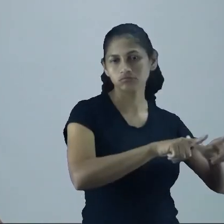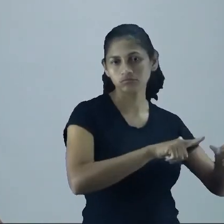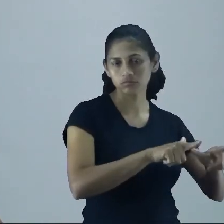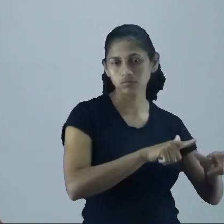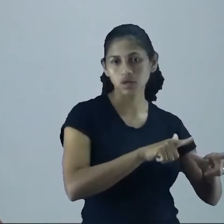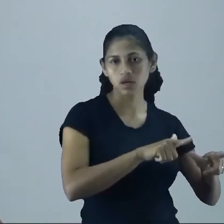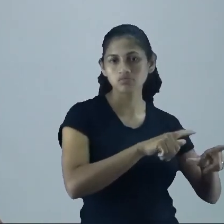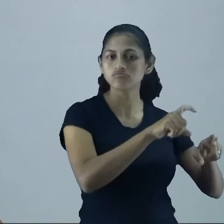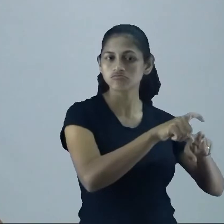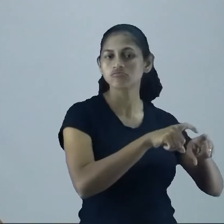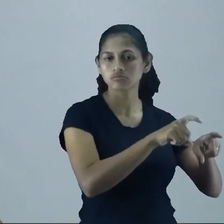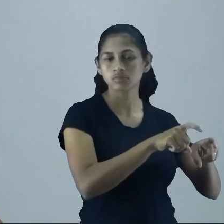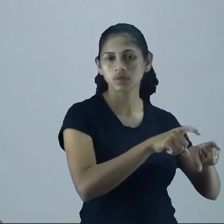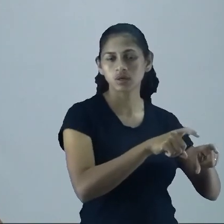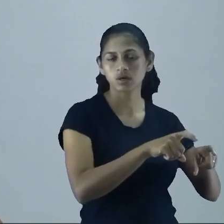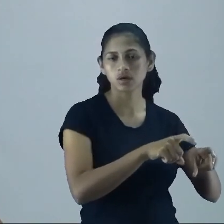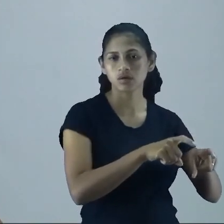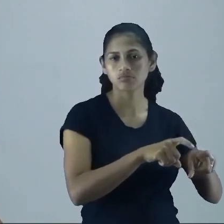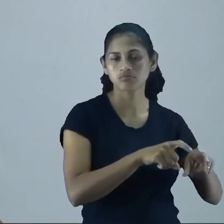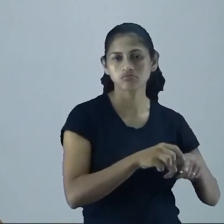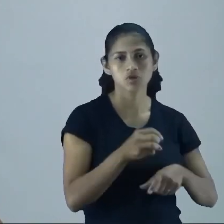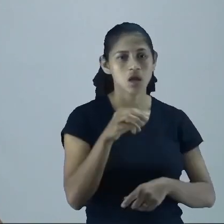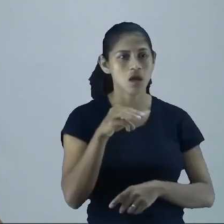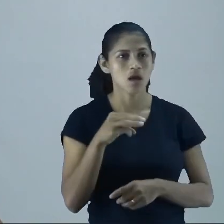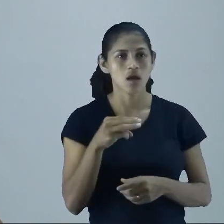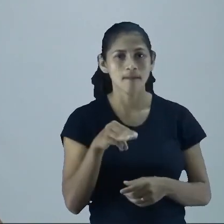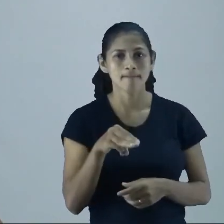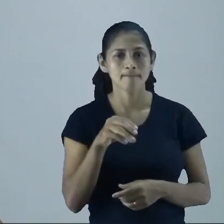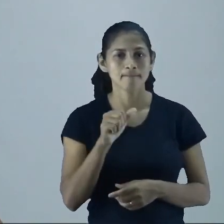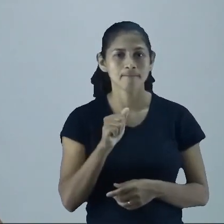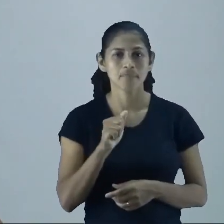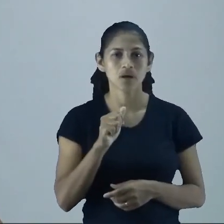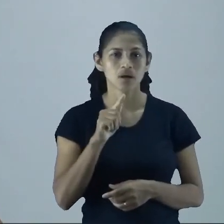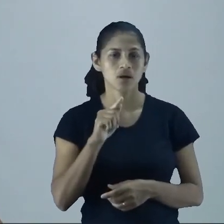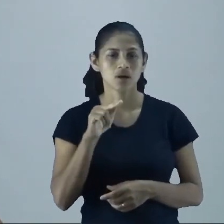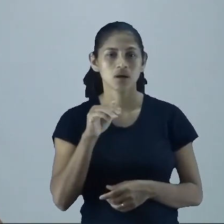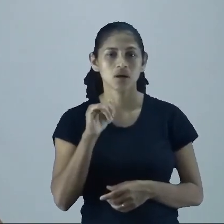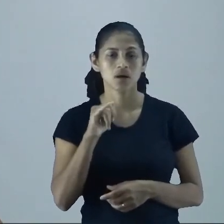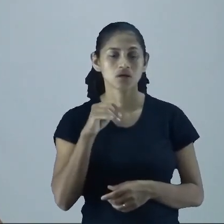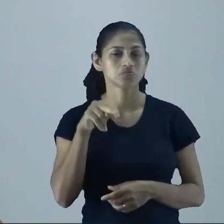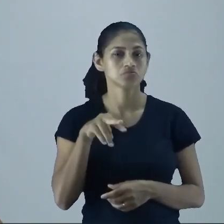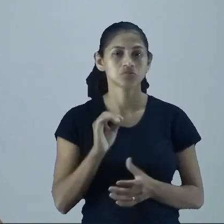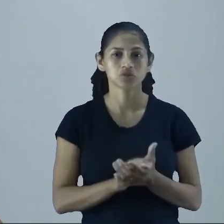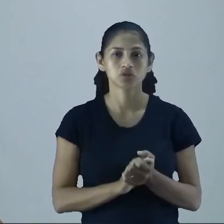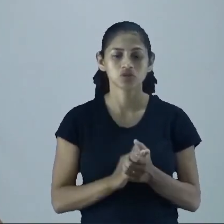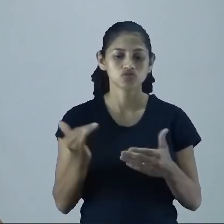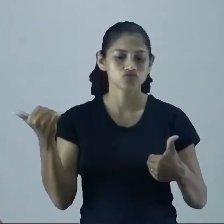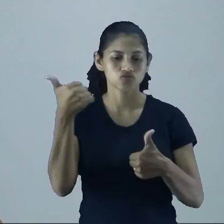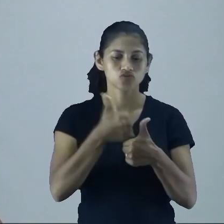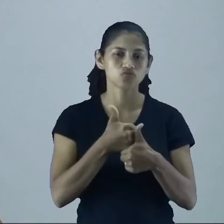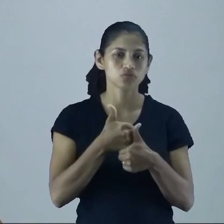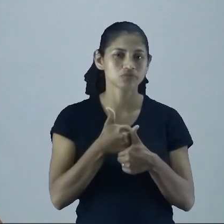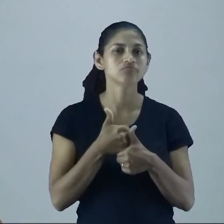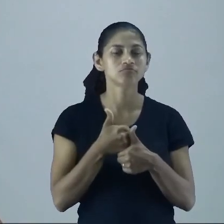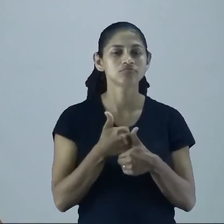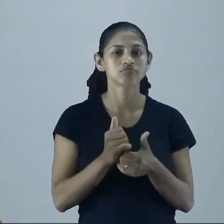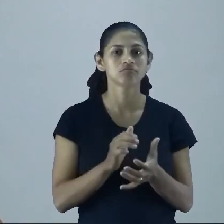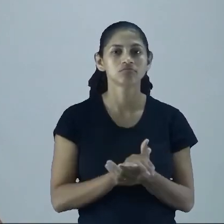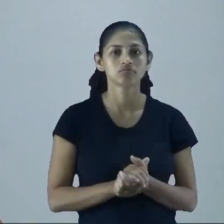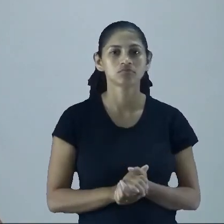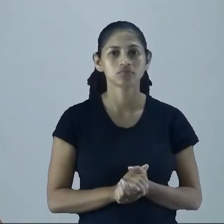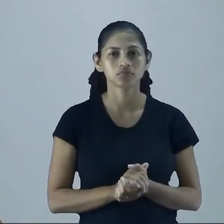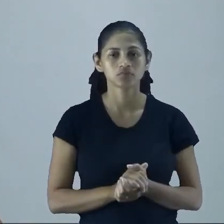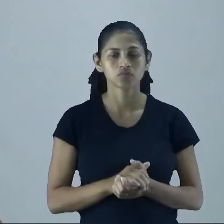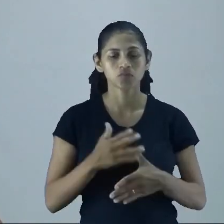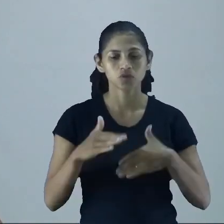um dia, uma máquina faria durante uma hora, por exemplo, né? Então, houve aí esse processo, foi o que